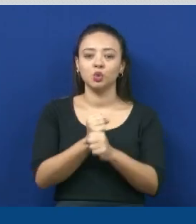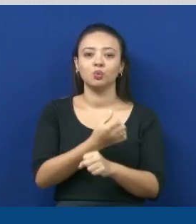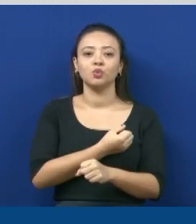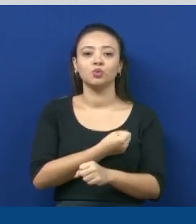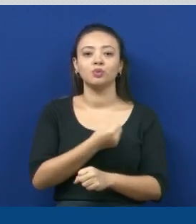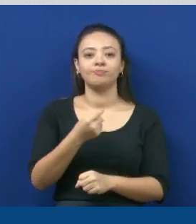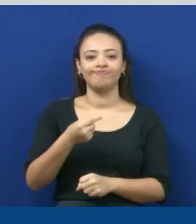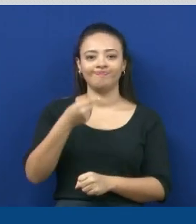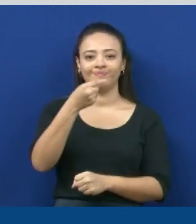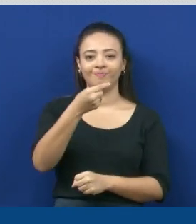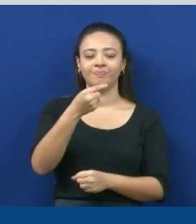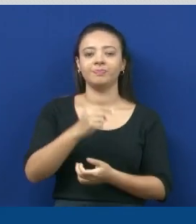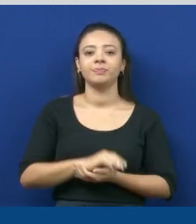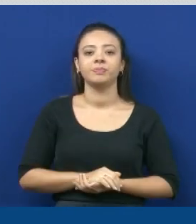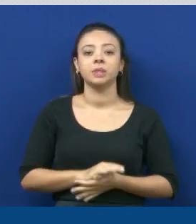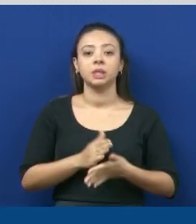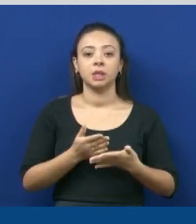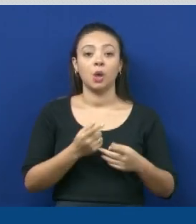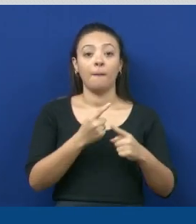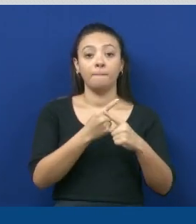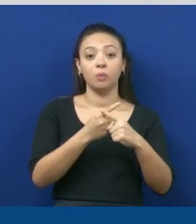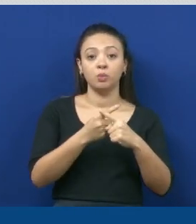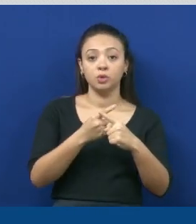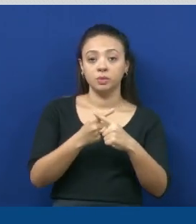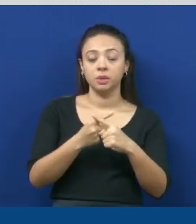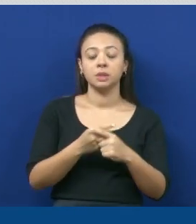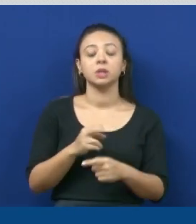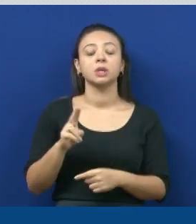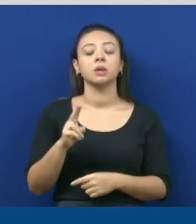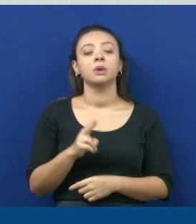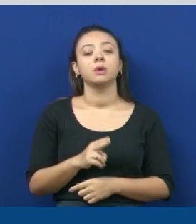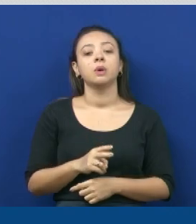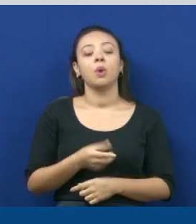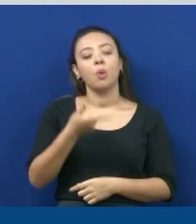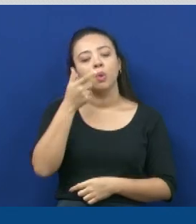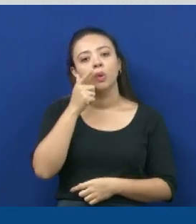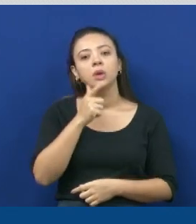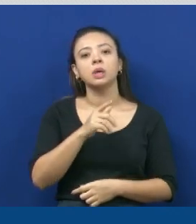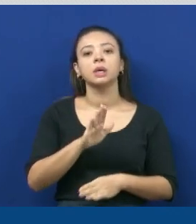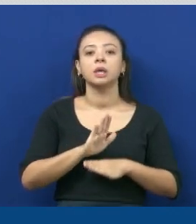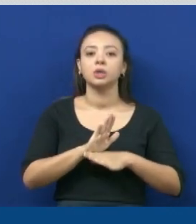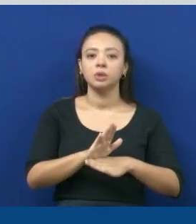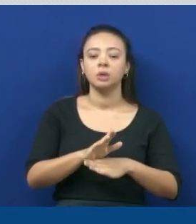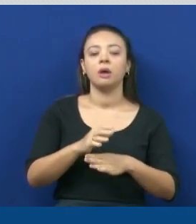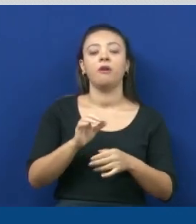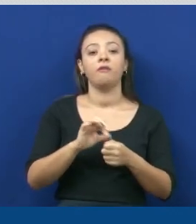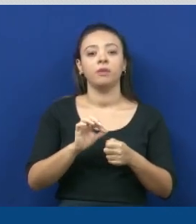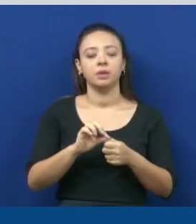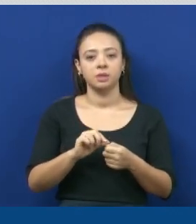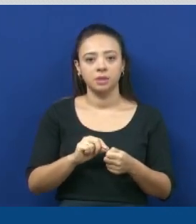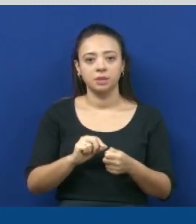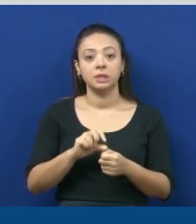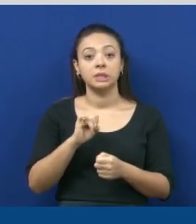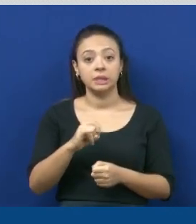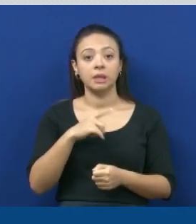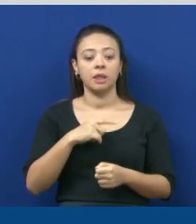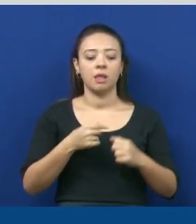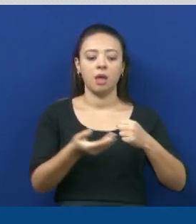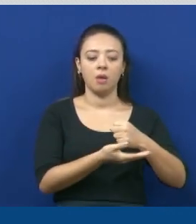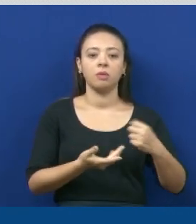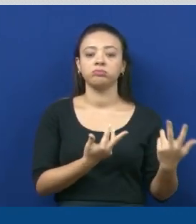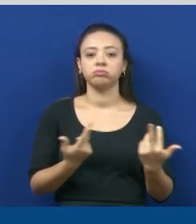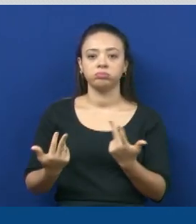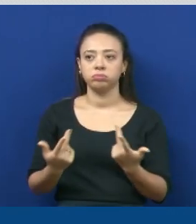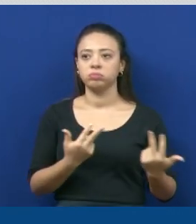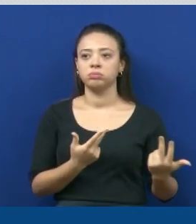os expoentes. Então, a multiplicação de potência de mesma base permite esta operação, sem alterar o